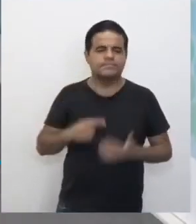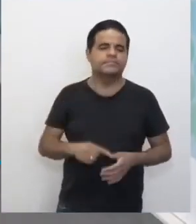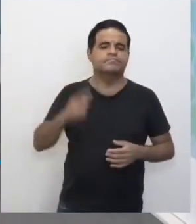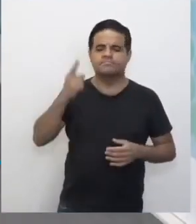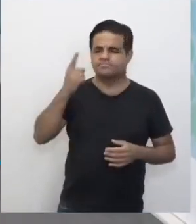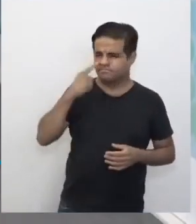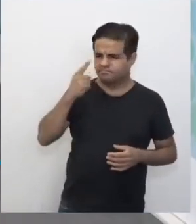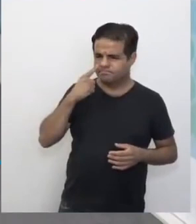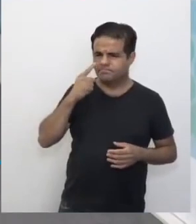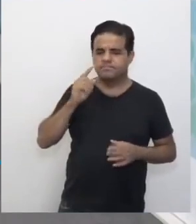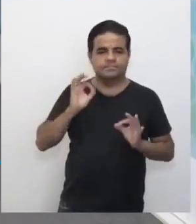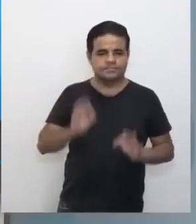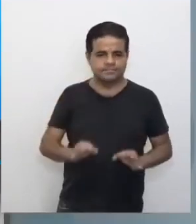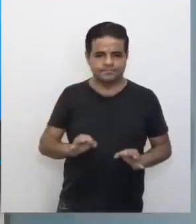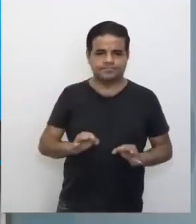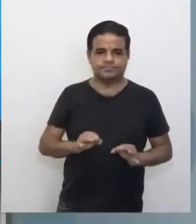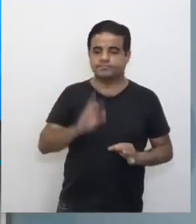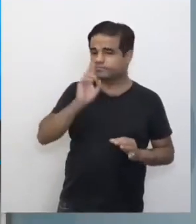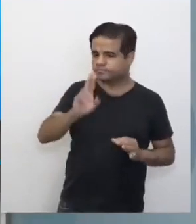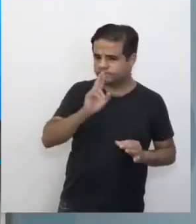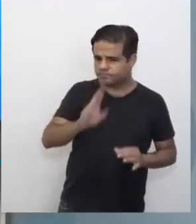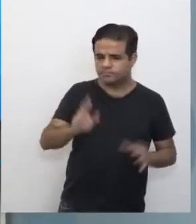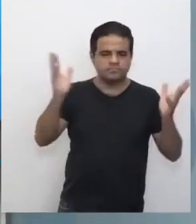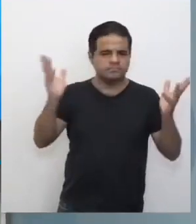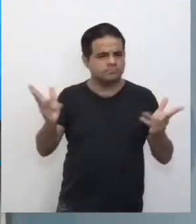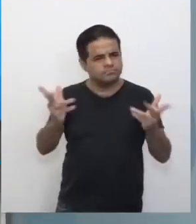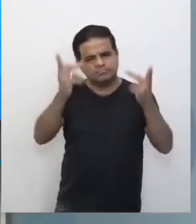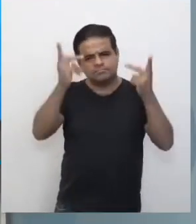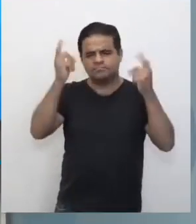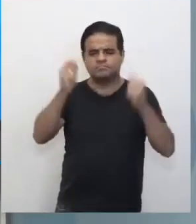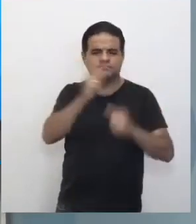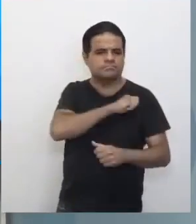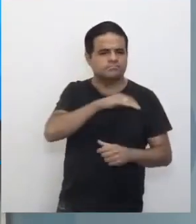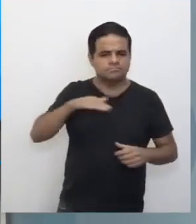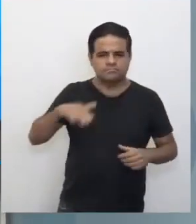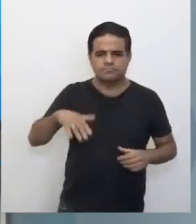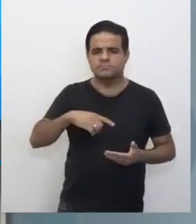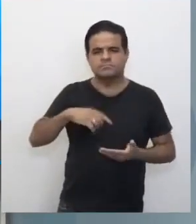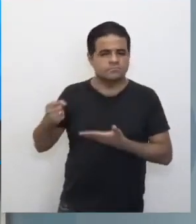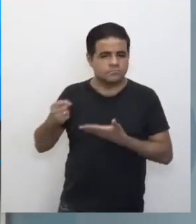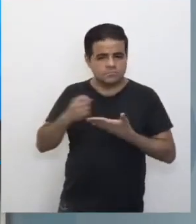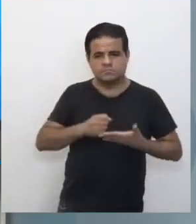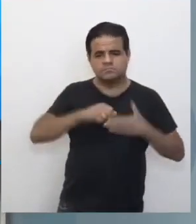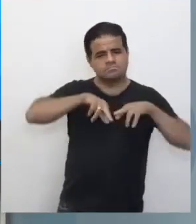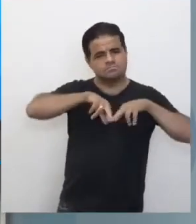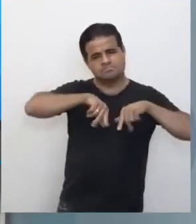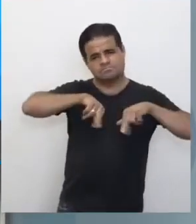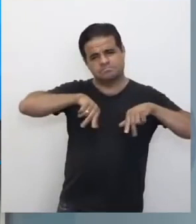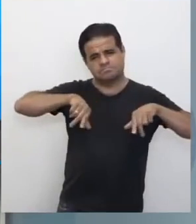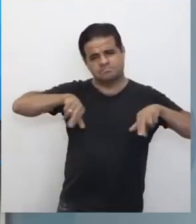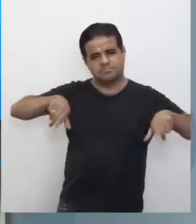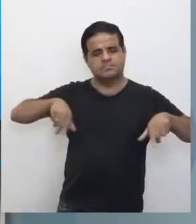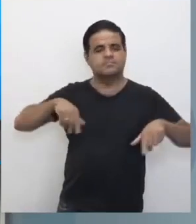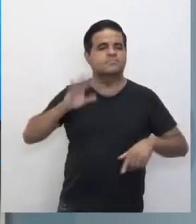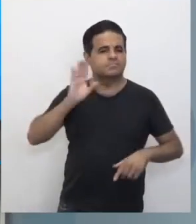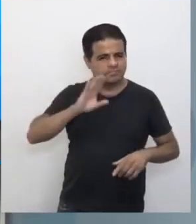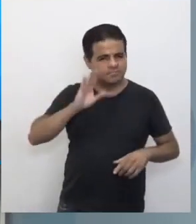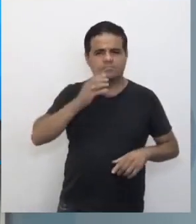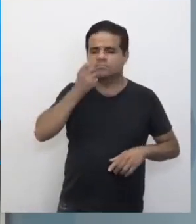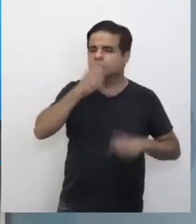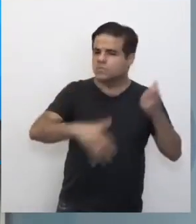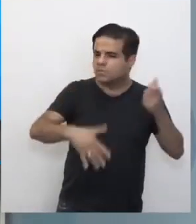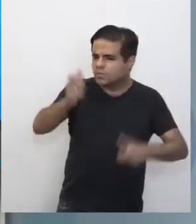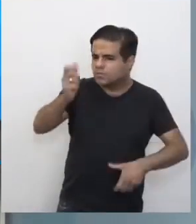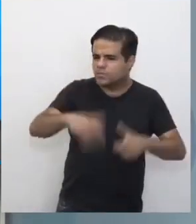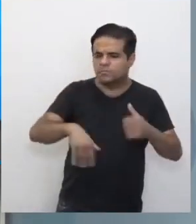vamos ver aqui. Olha o seguinte, as respostas são maravilhosas, né? Os alunos trouxeram diversas abordagens. A maioria começou falando